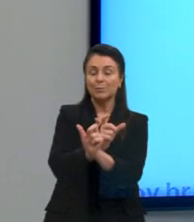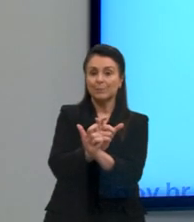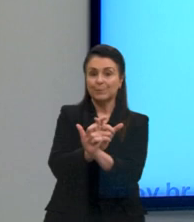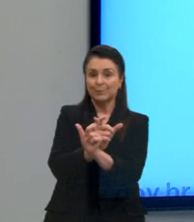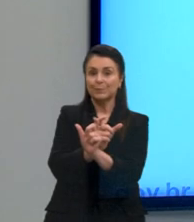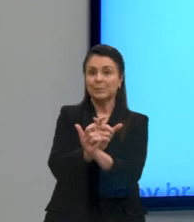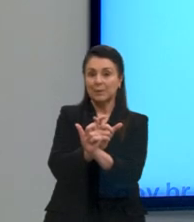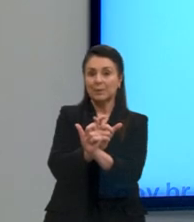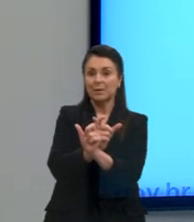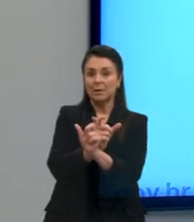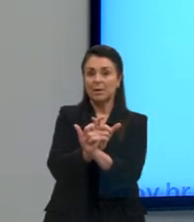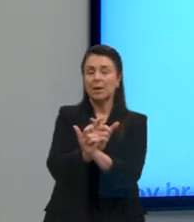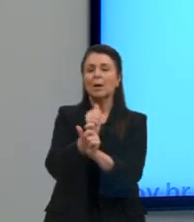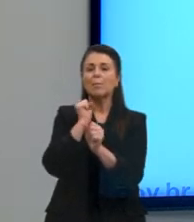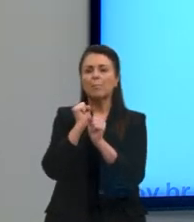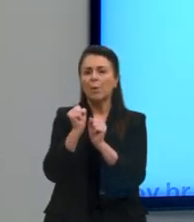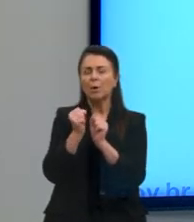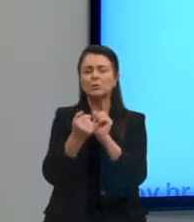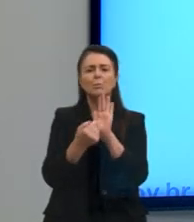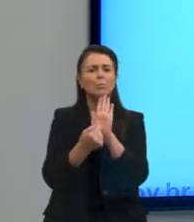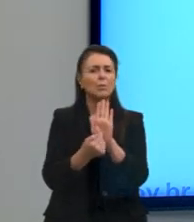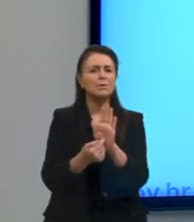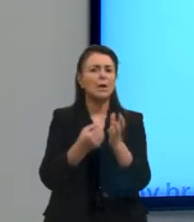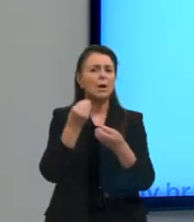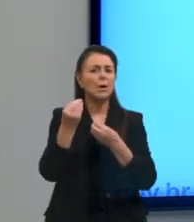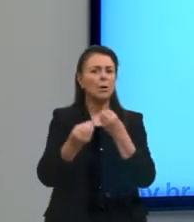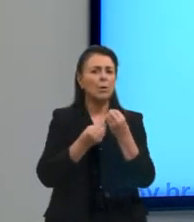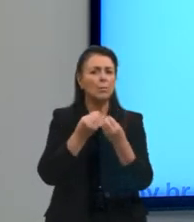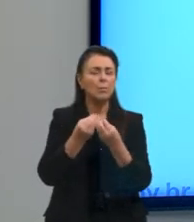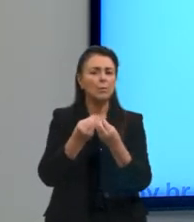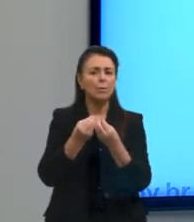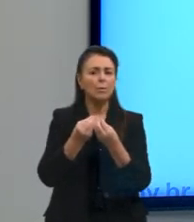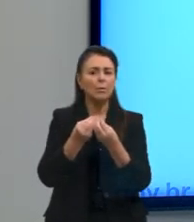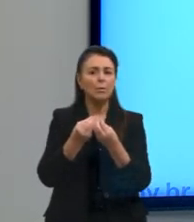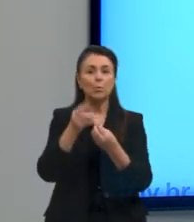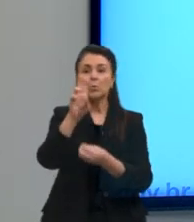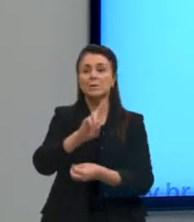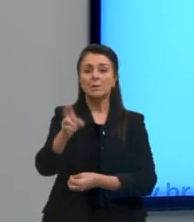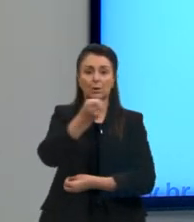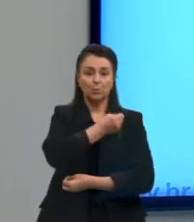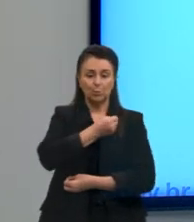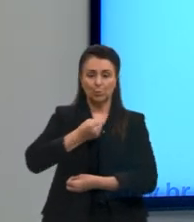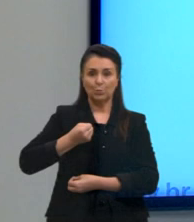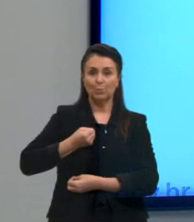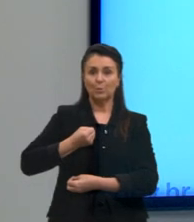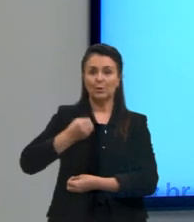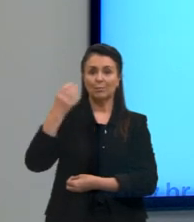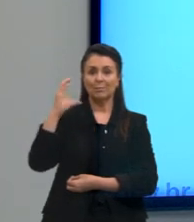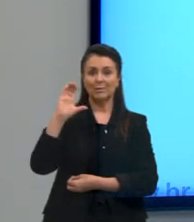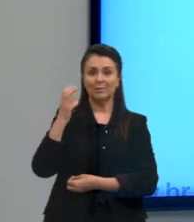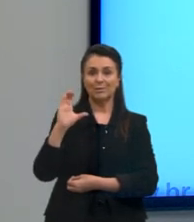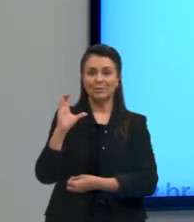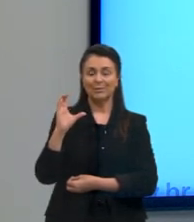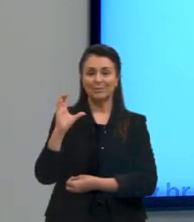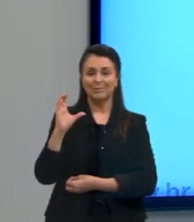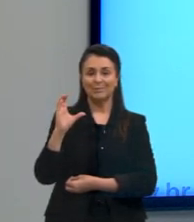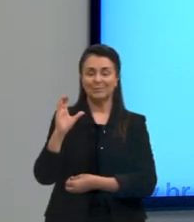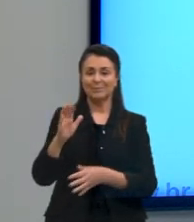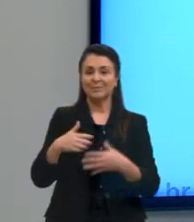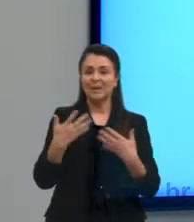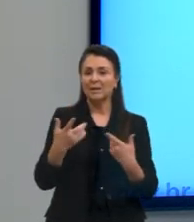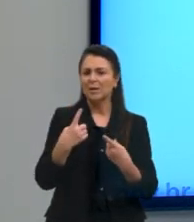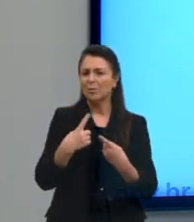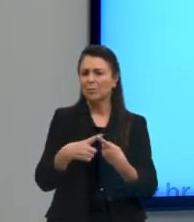eles podem ser expressos no que é que a gente viu antes a notação científica Ah tá então